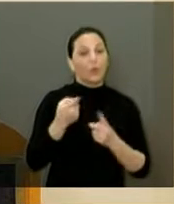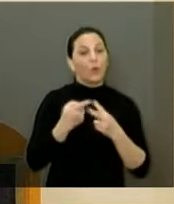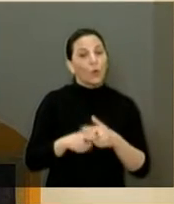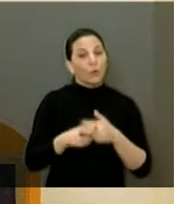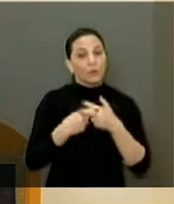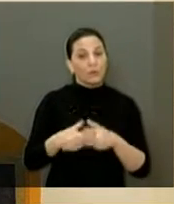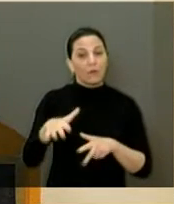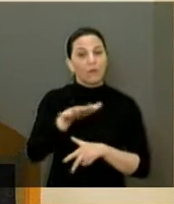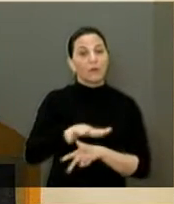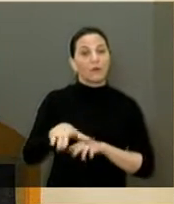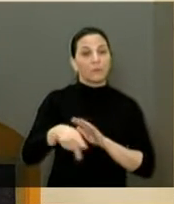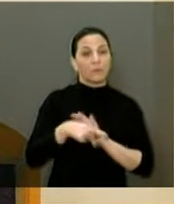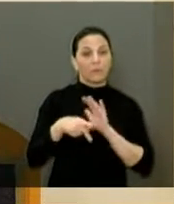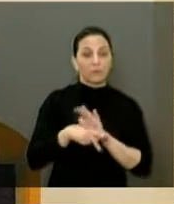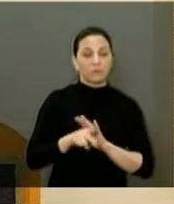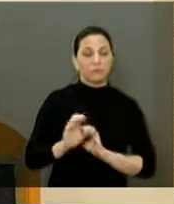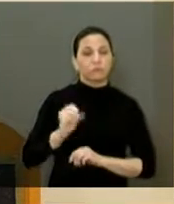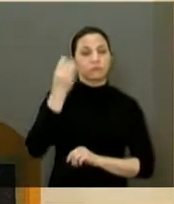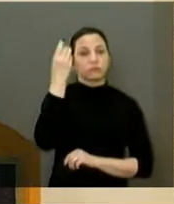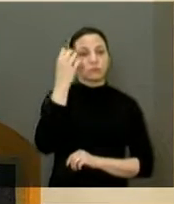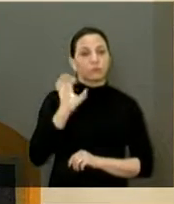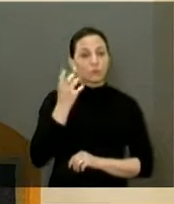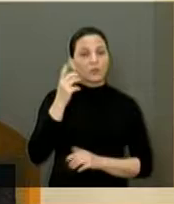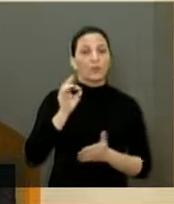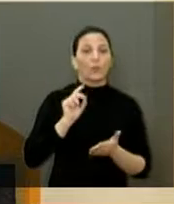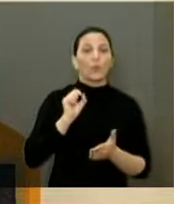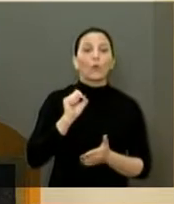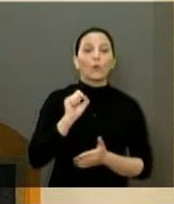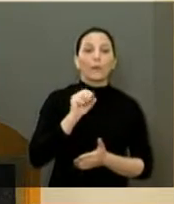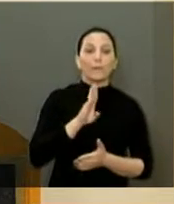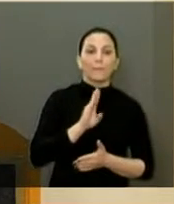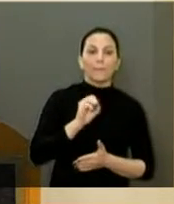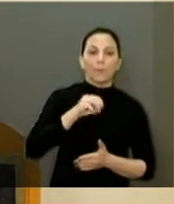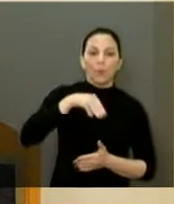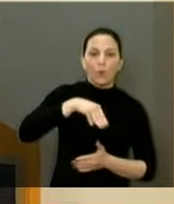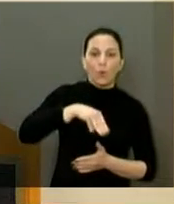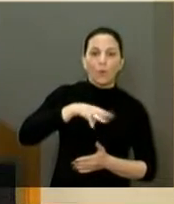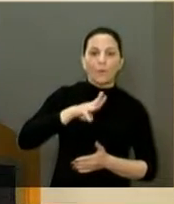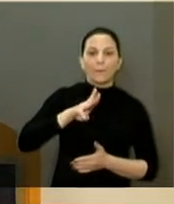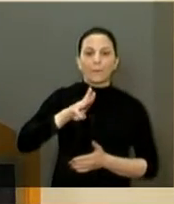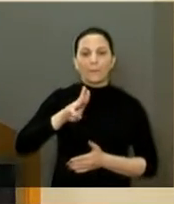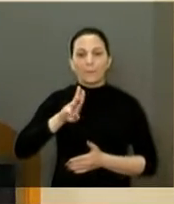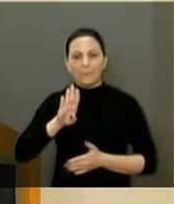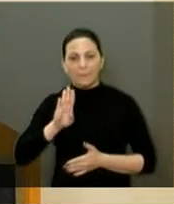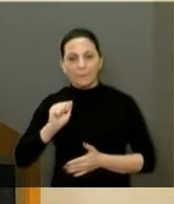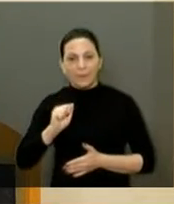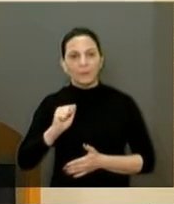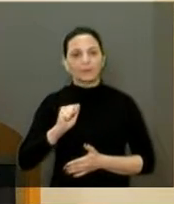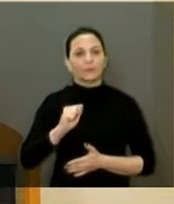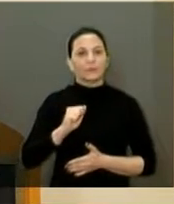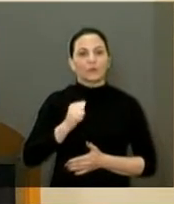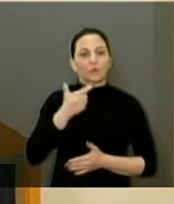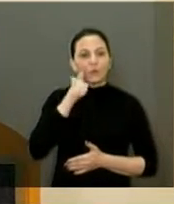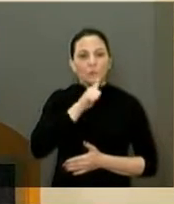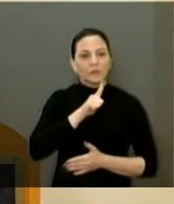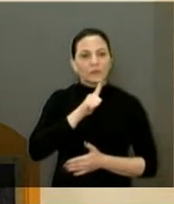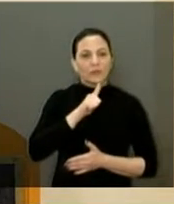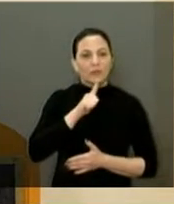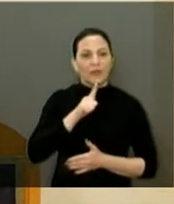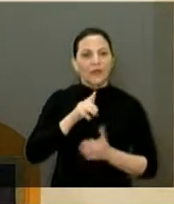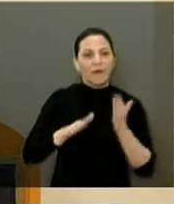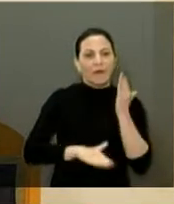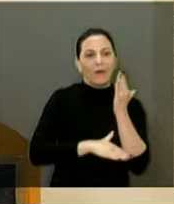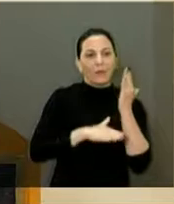feito o que estava acontecendo é o seguinte a bomba de um problema em que a pressão suficiente para mandar água nos apartamentos são 16